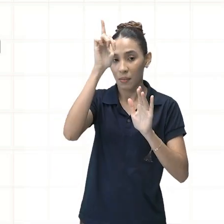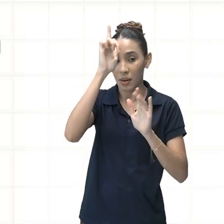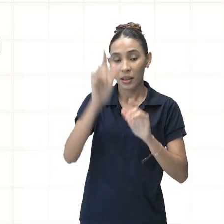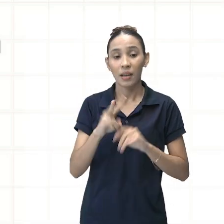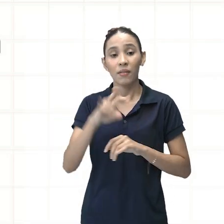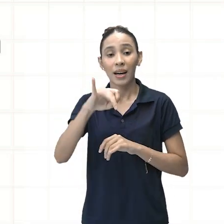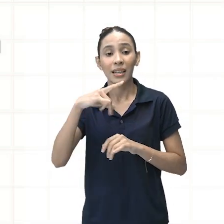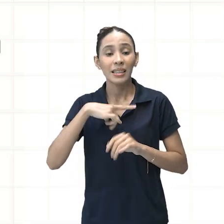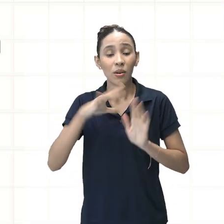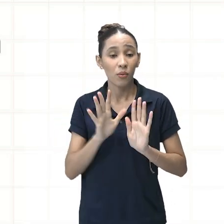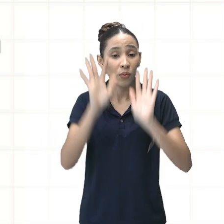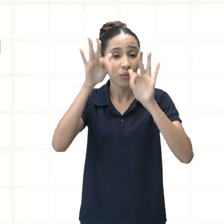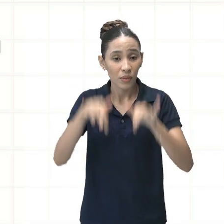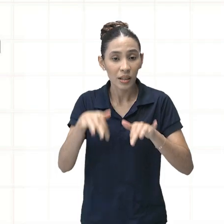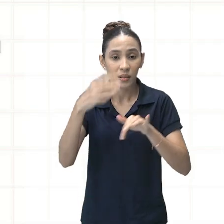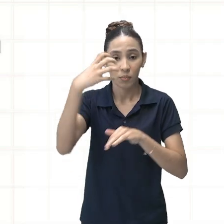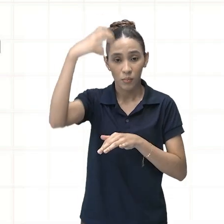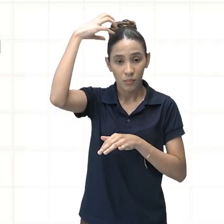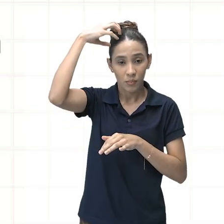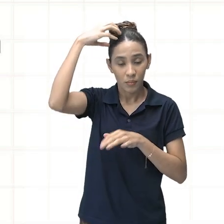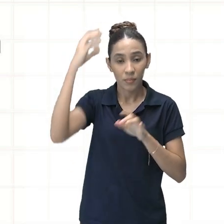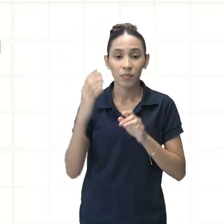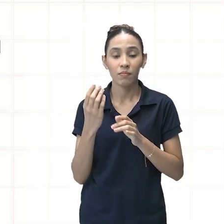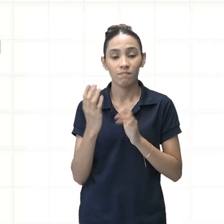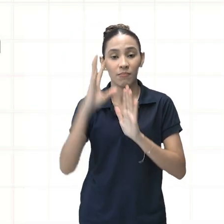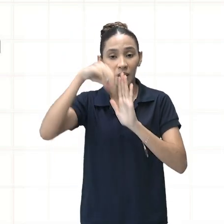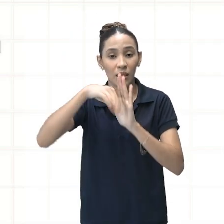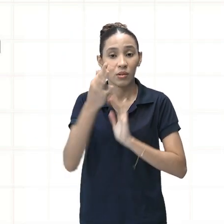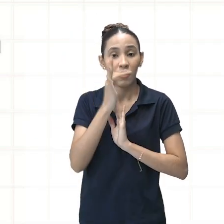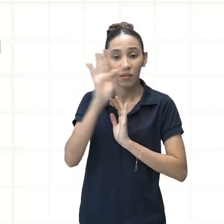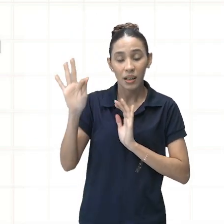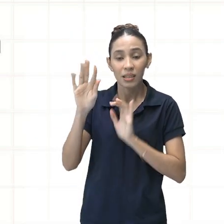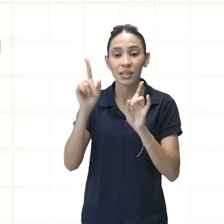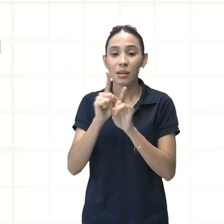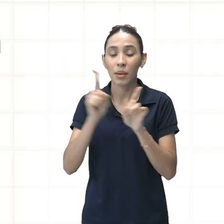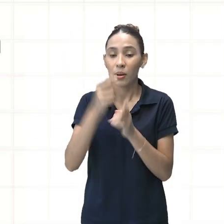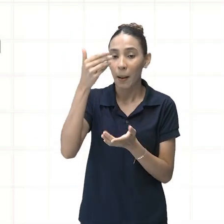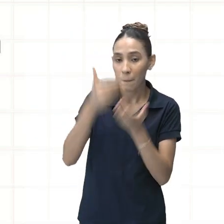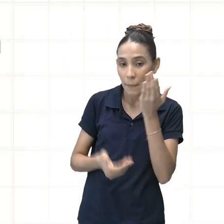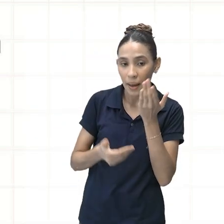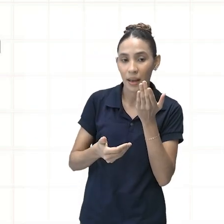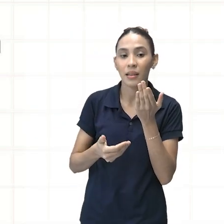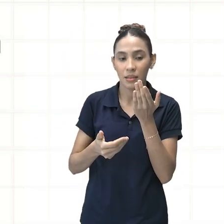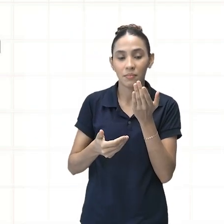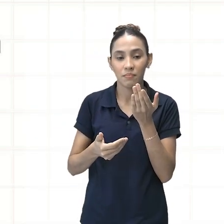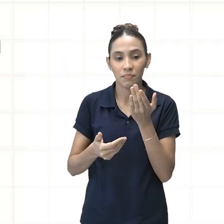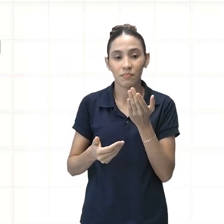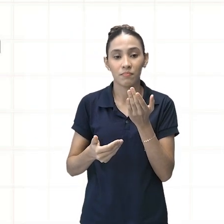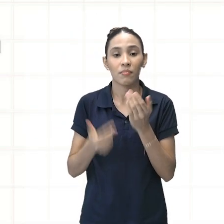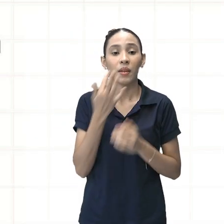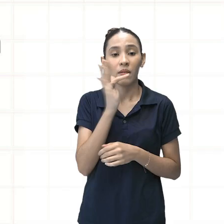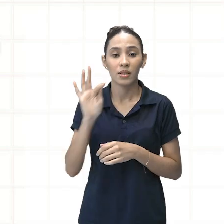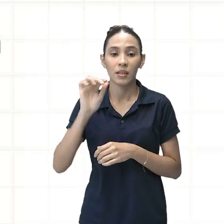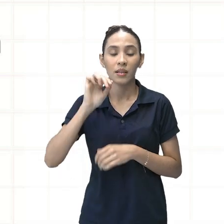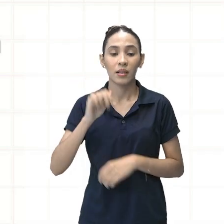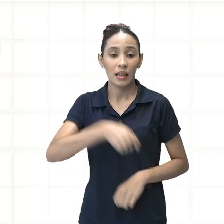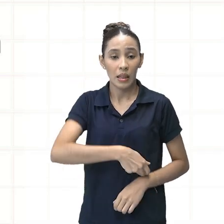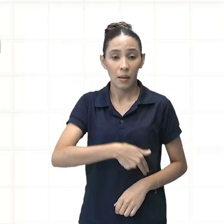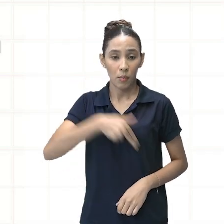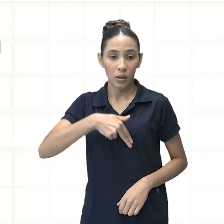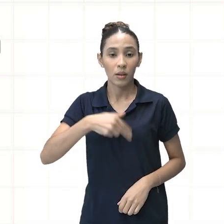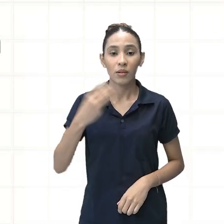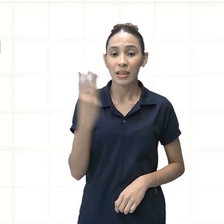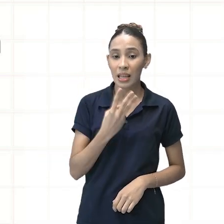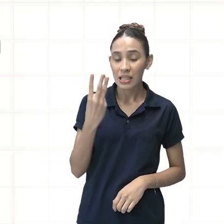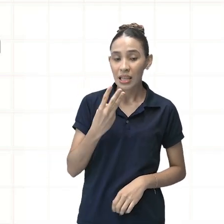vai colocar fim na monarquia na França e a queda do imperador francês Napoleão